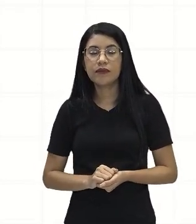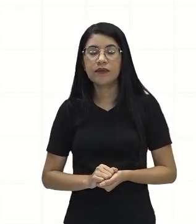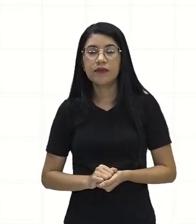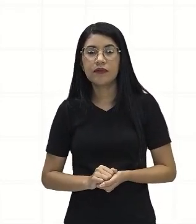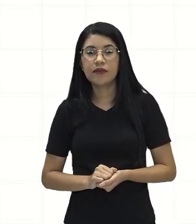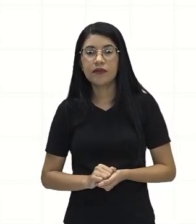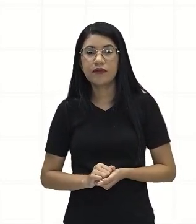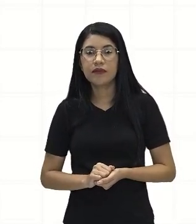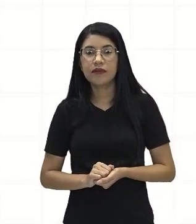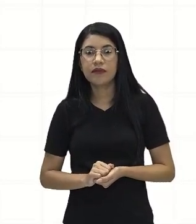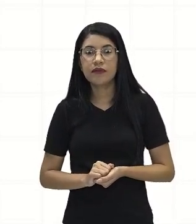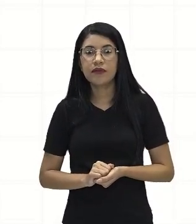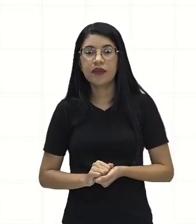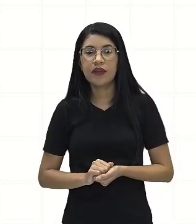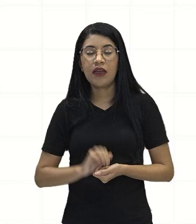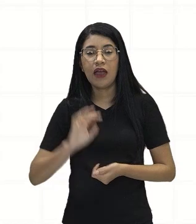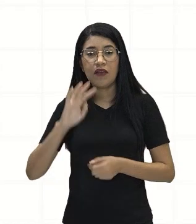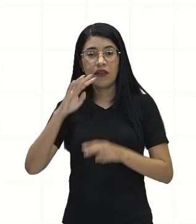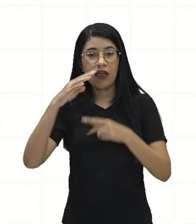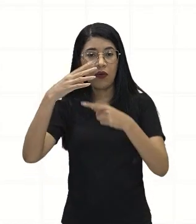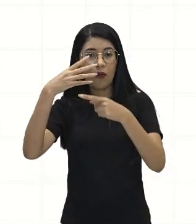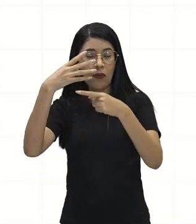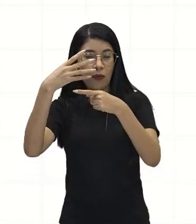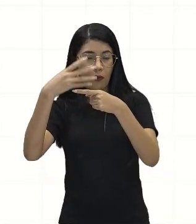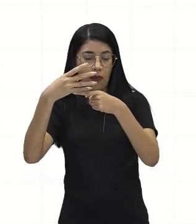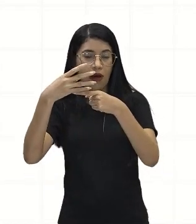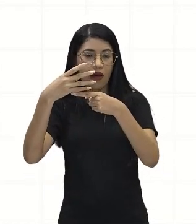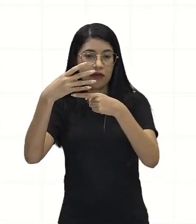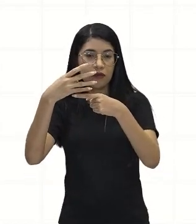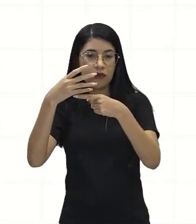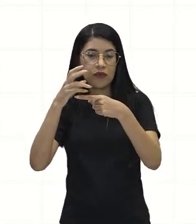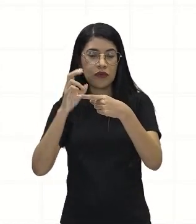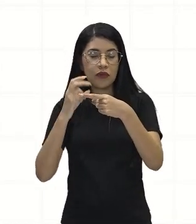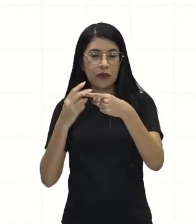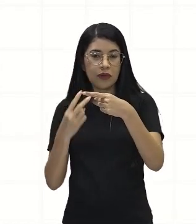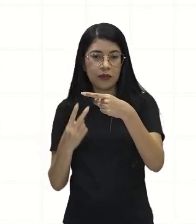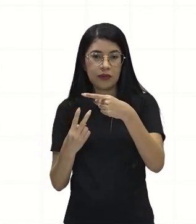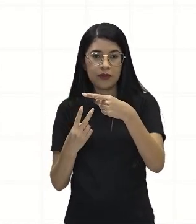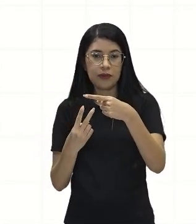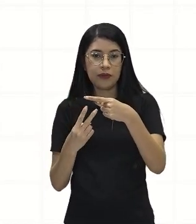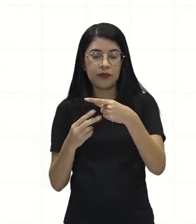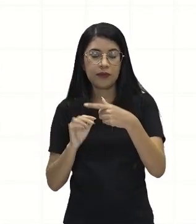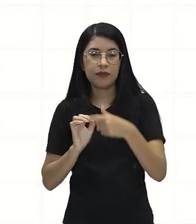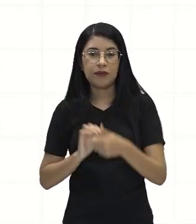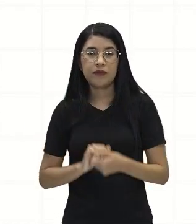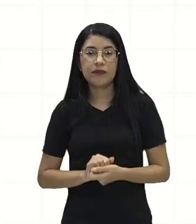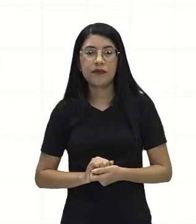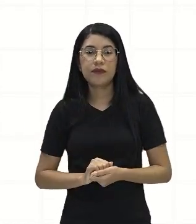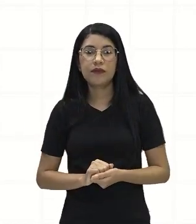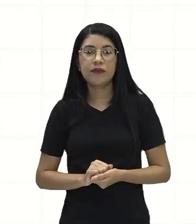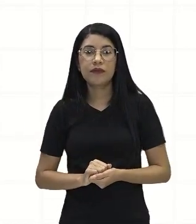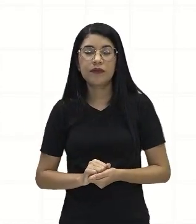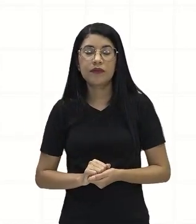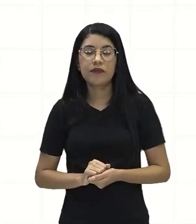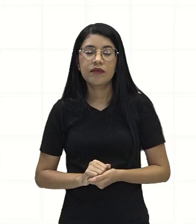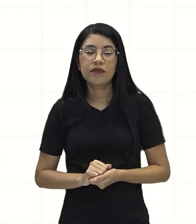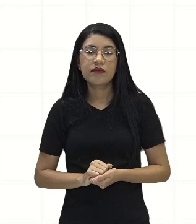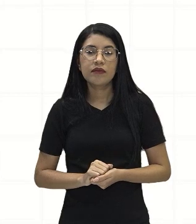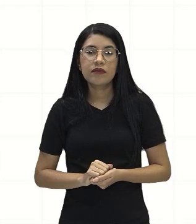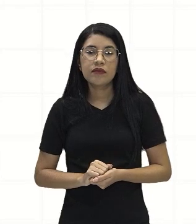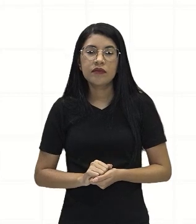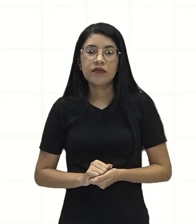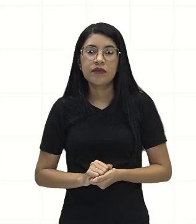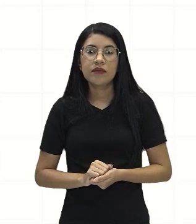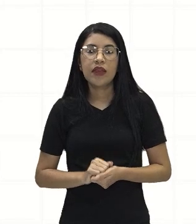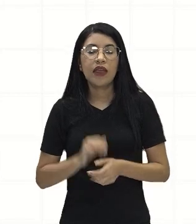expoente do radicando vai ficar no numerador da fração e o índice no denominador. Ó. E aí, você continua